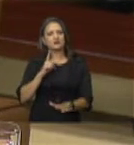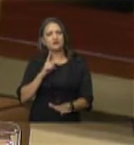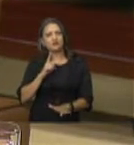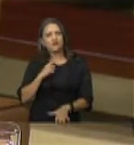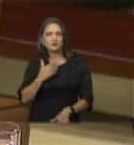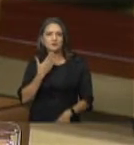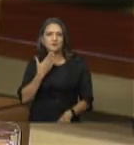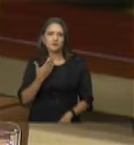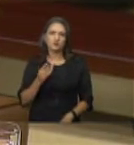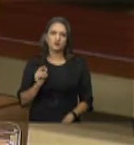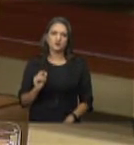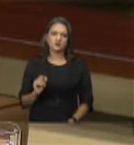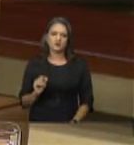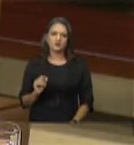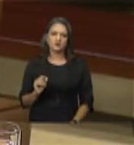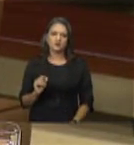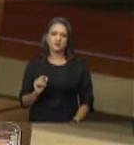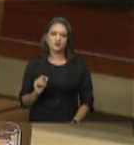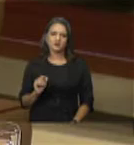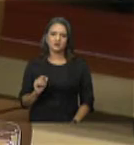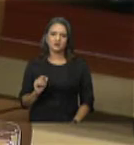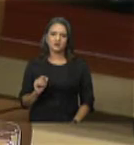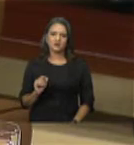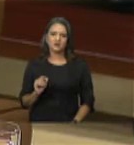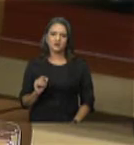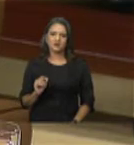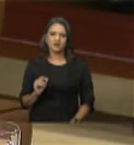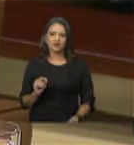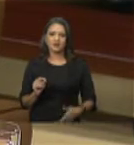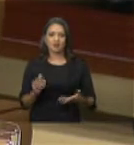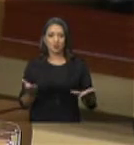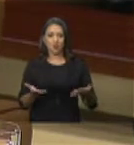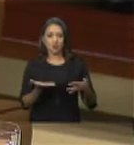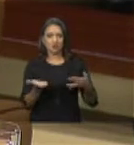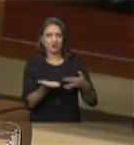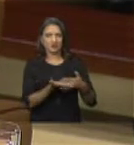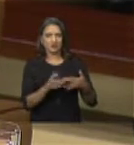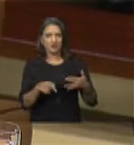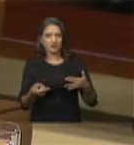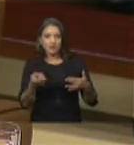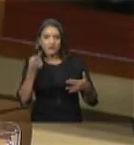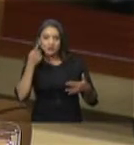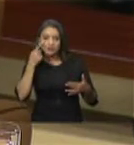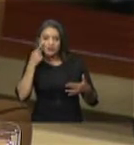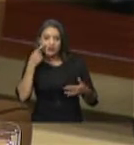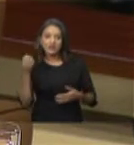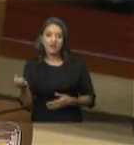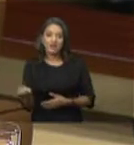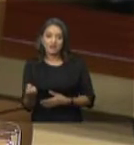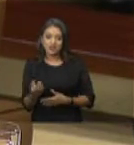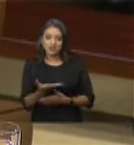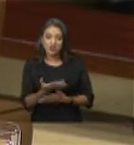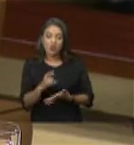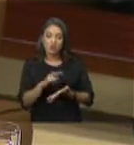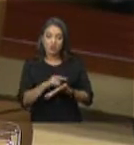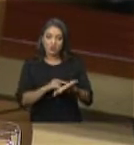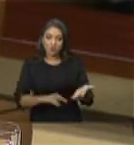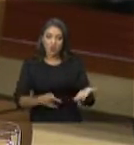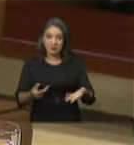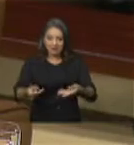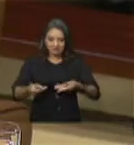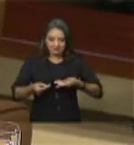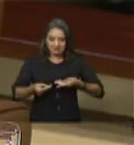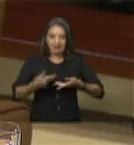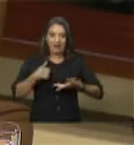e inclusive Hoje após o intervalo da sessão vi que até um novo memorial não chegou as